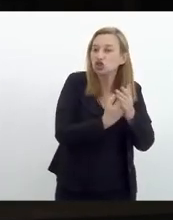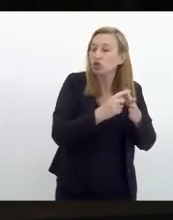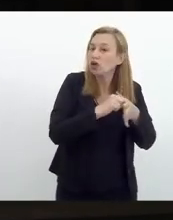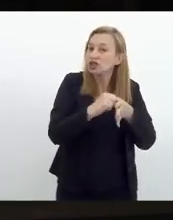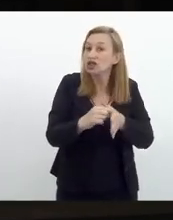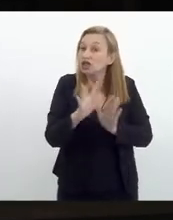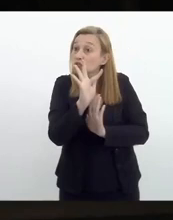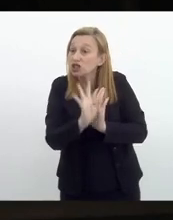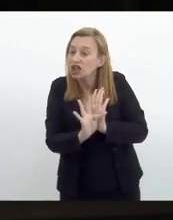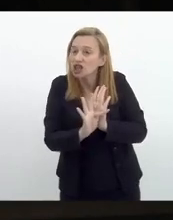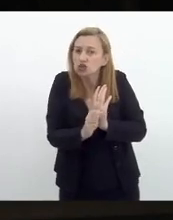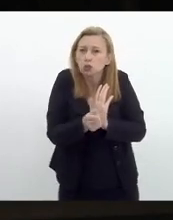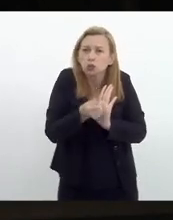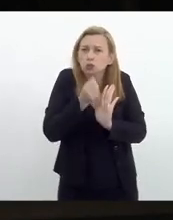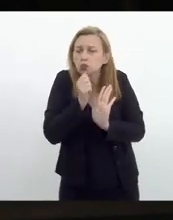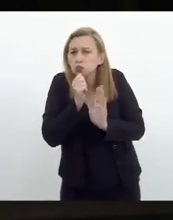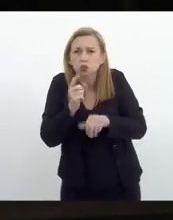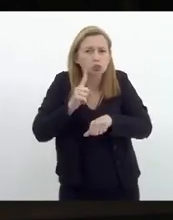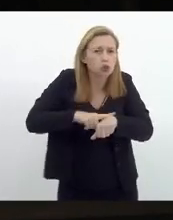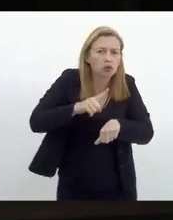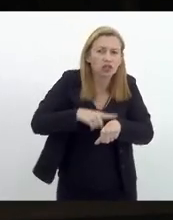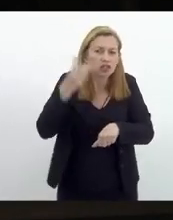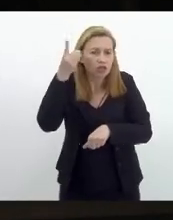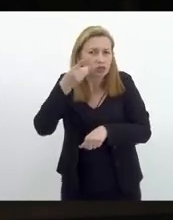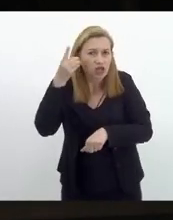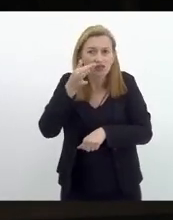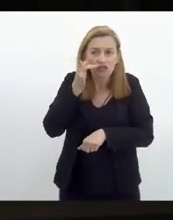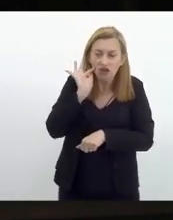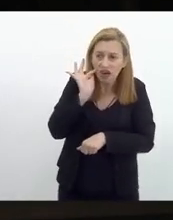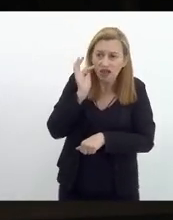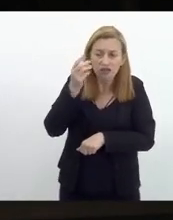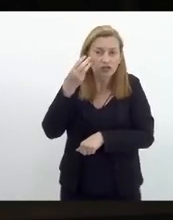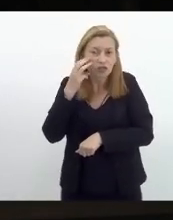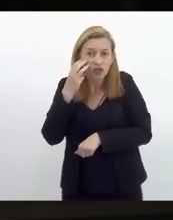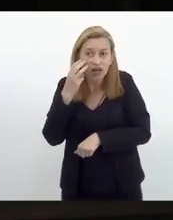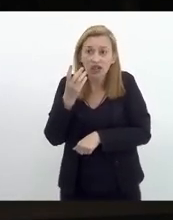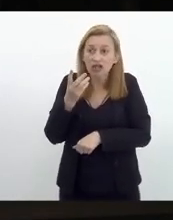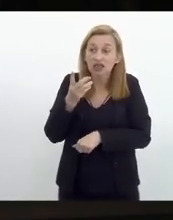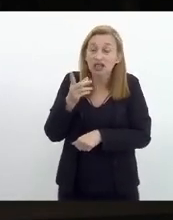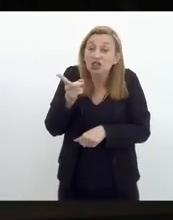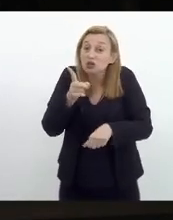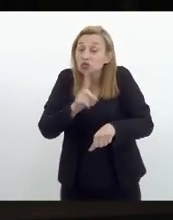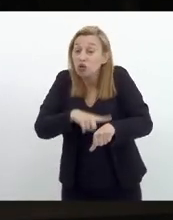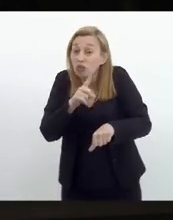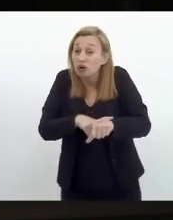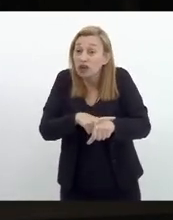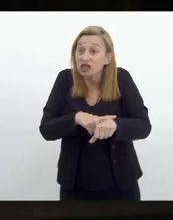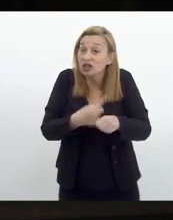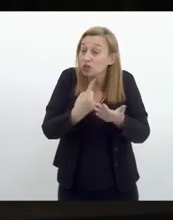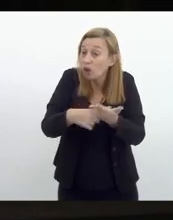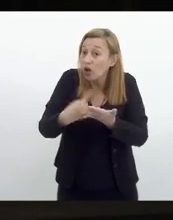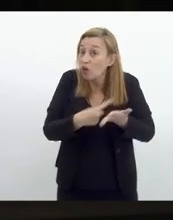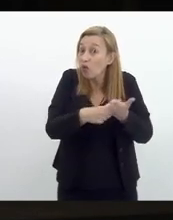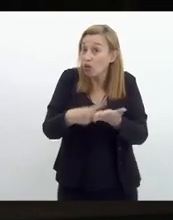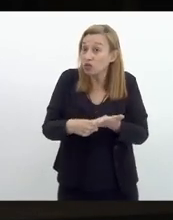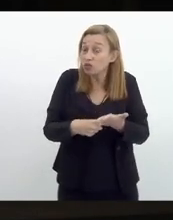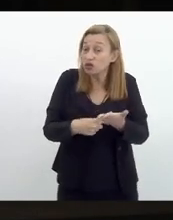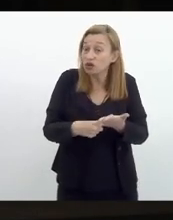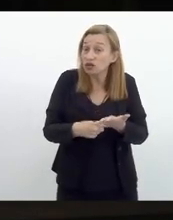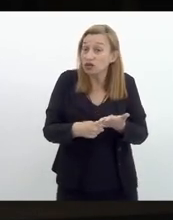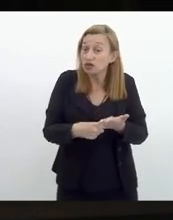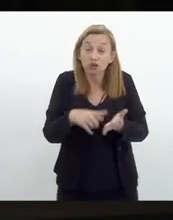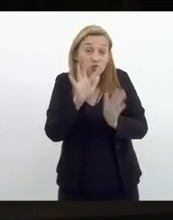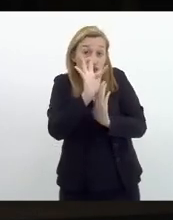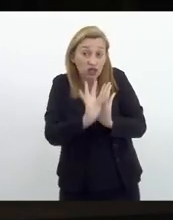do texto em nenhum momento nem o deputado Flávio Serafim deputado Valdeck na hora em que fizemos acordo deste